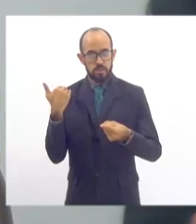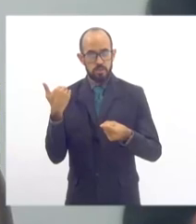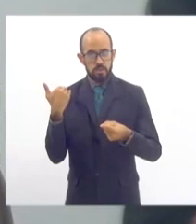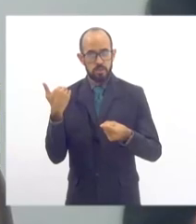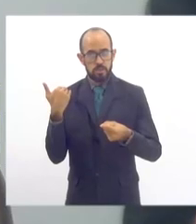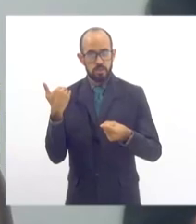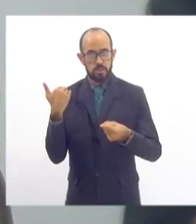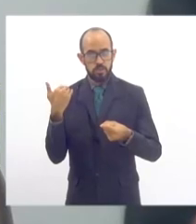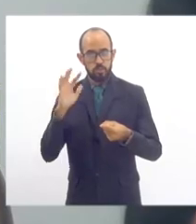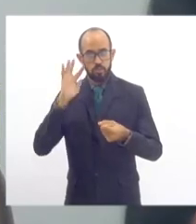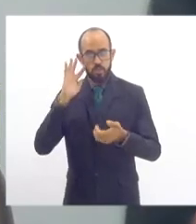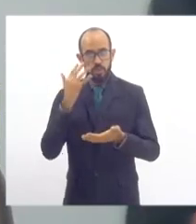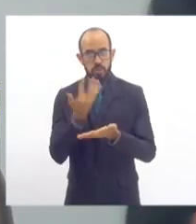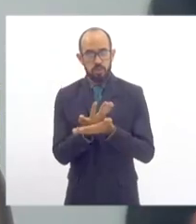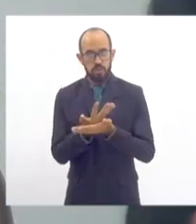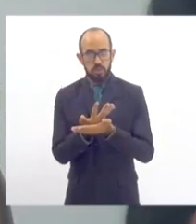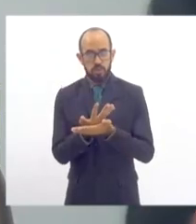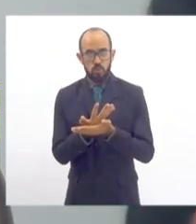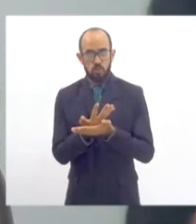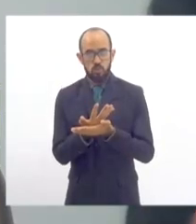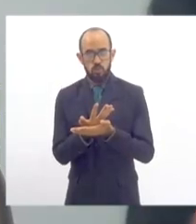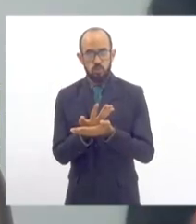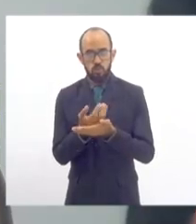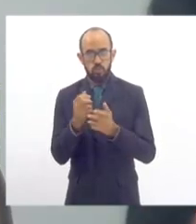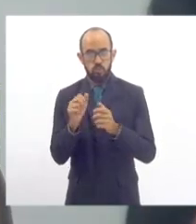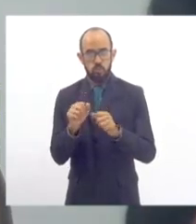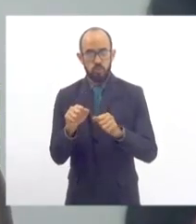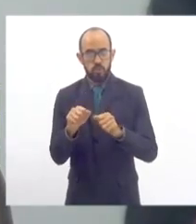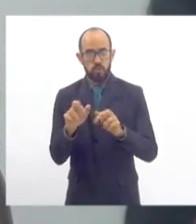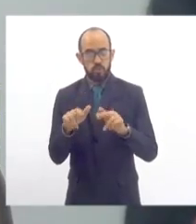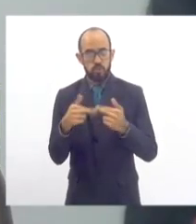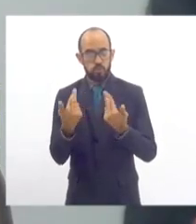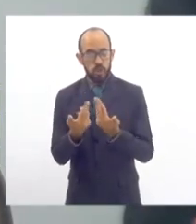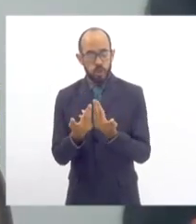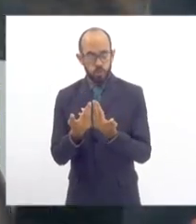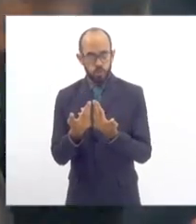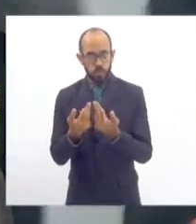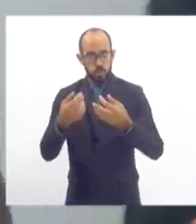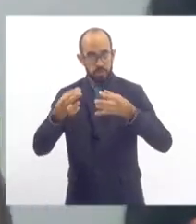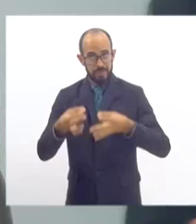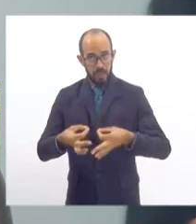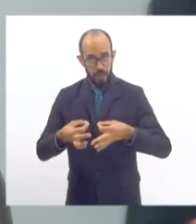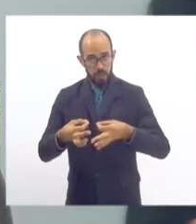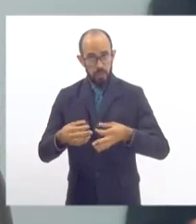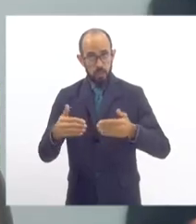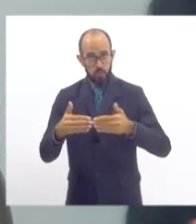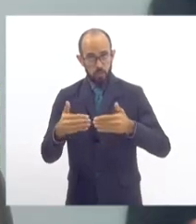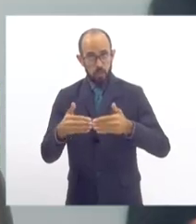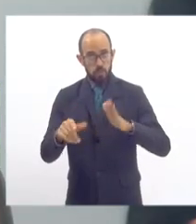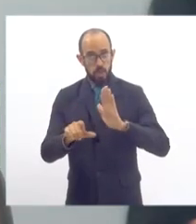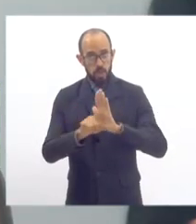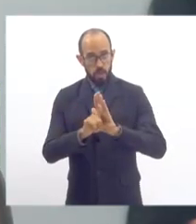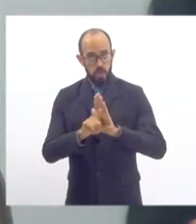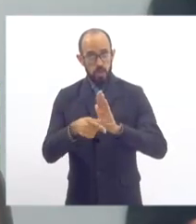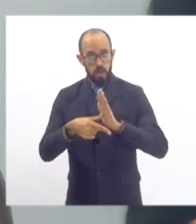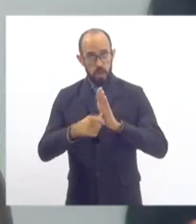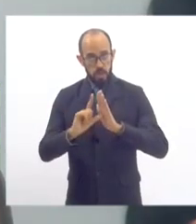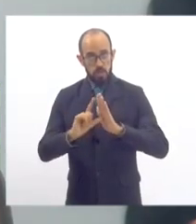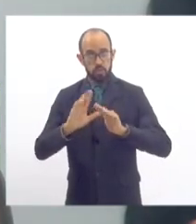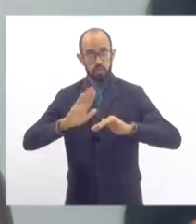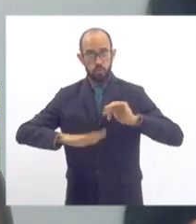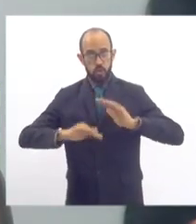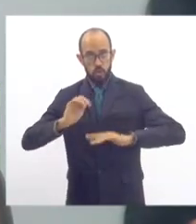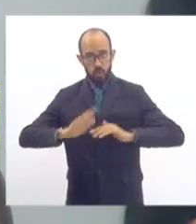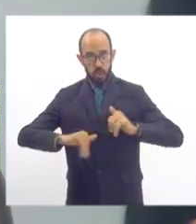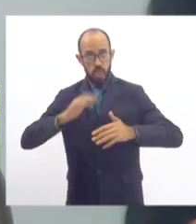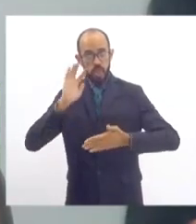de uma decisão de assembleia legítima convocada pelos servidores, antes de acontecer